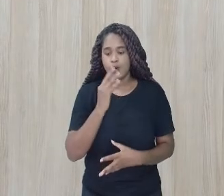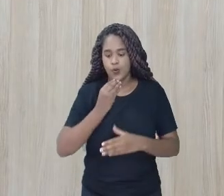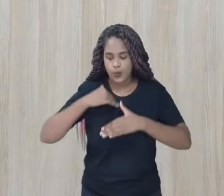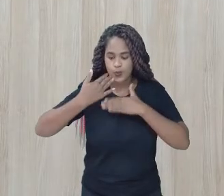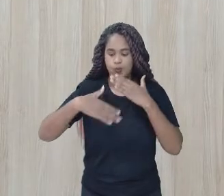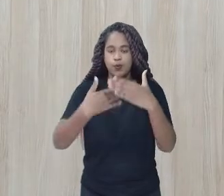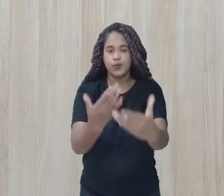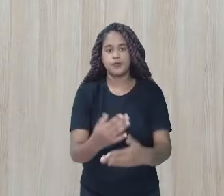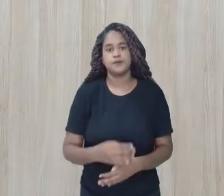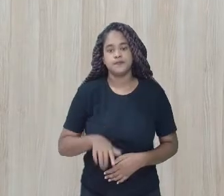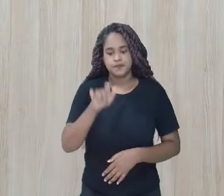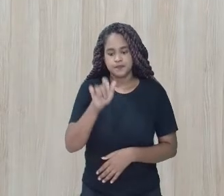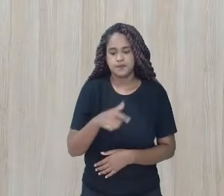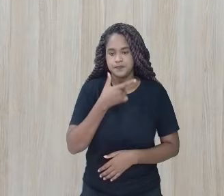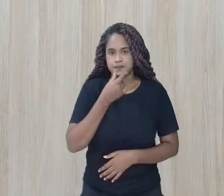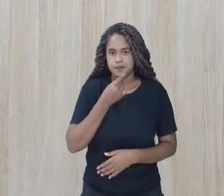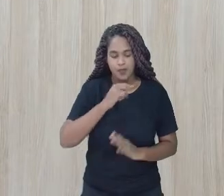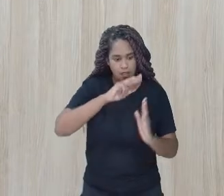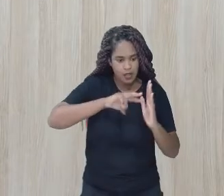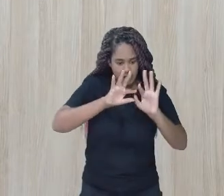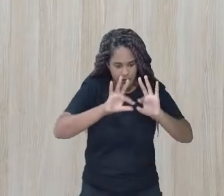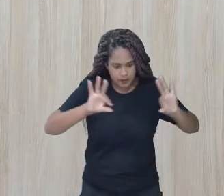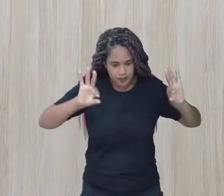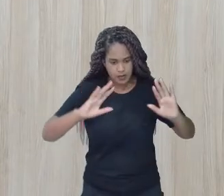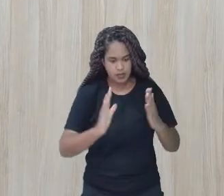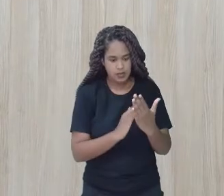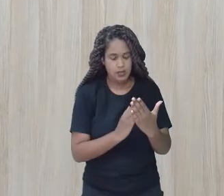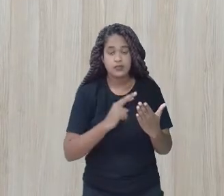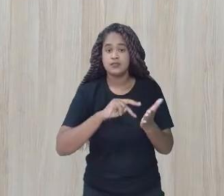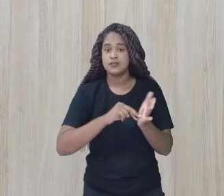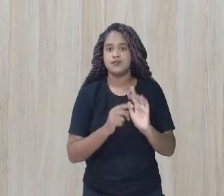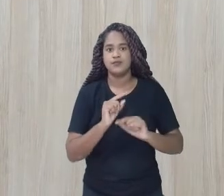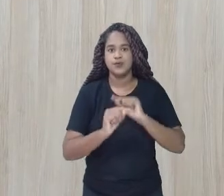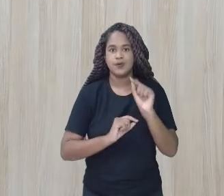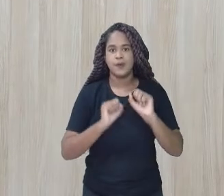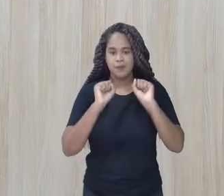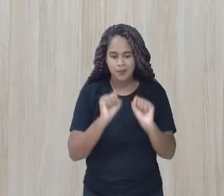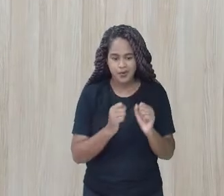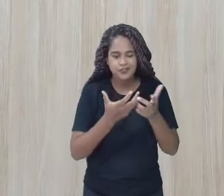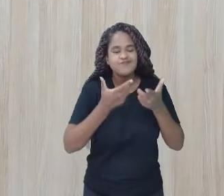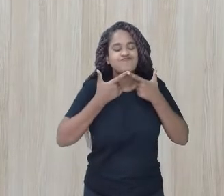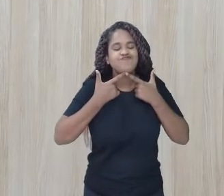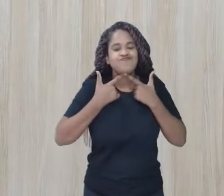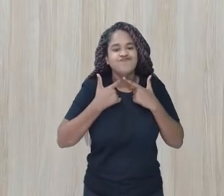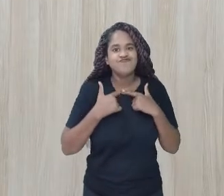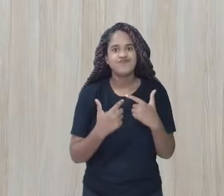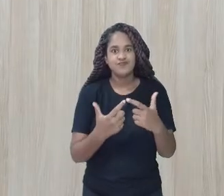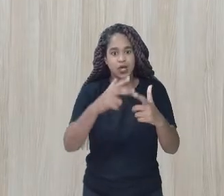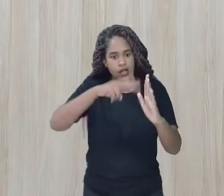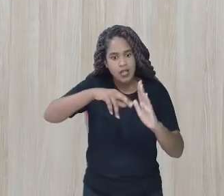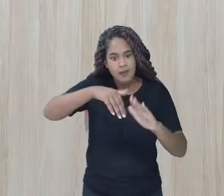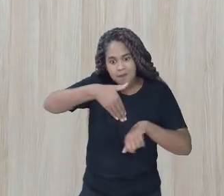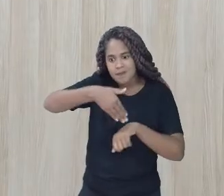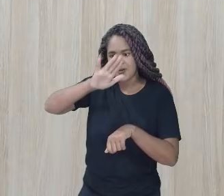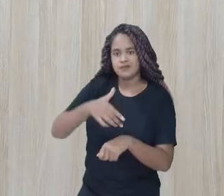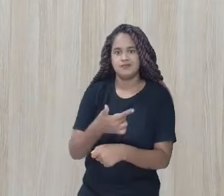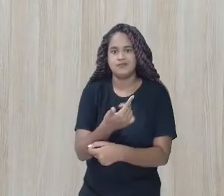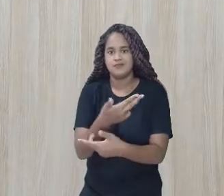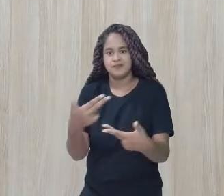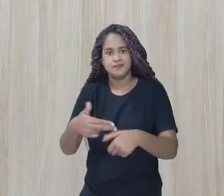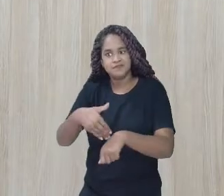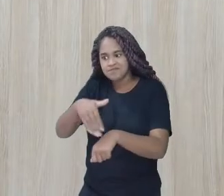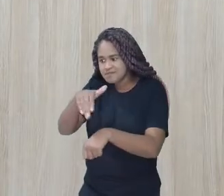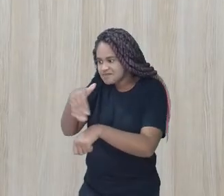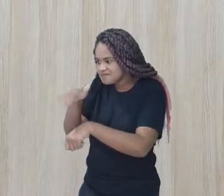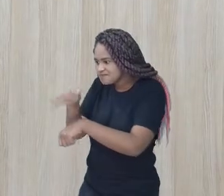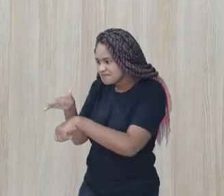em que Montag lê uma linha do livro, ele está propício a cair no desejo de querer ler cada vez